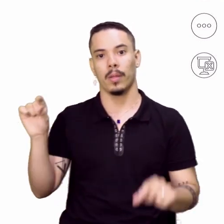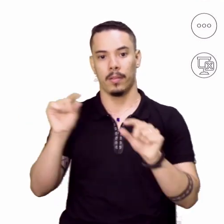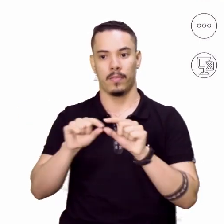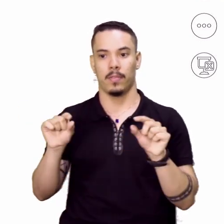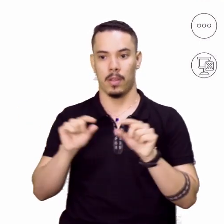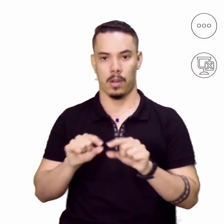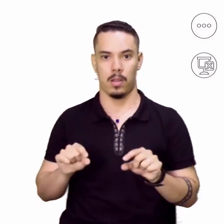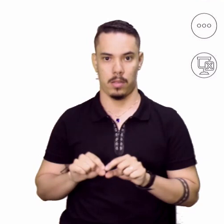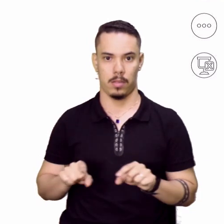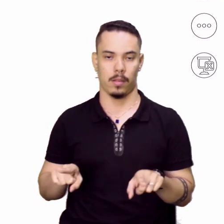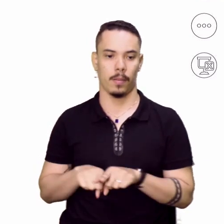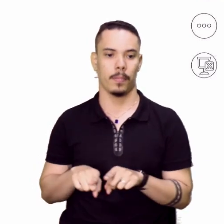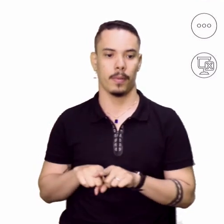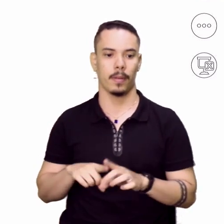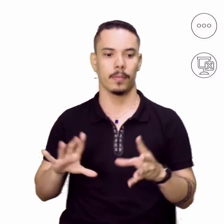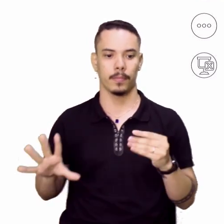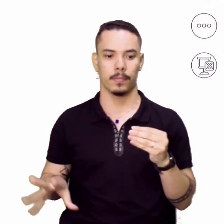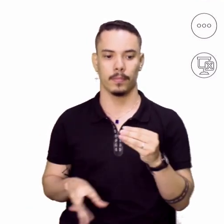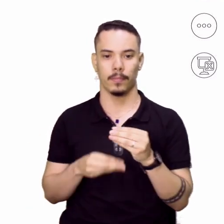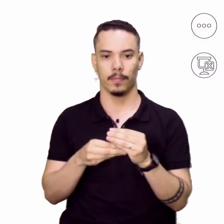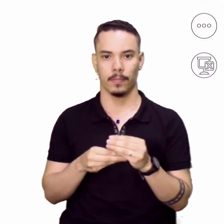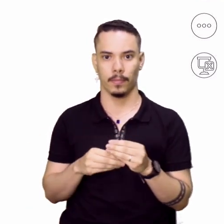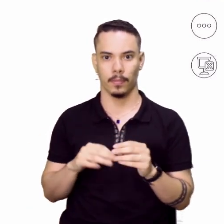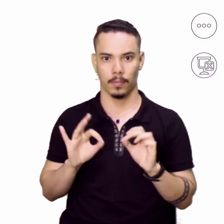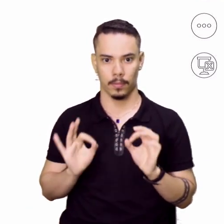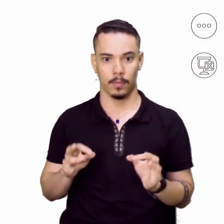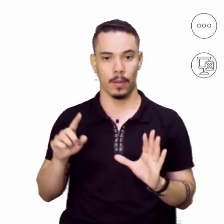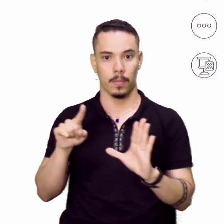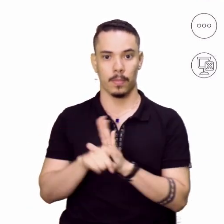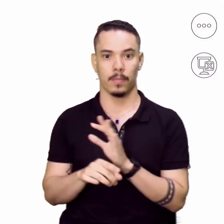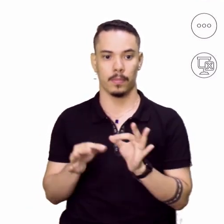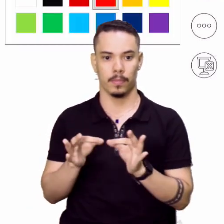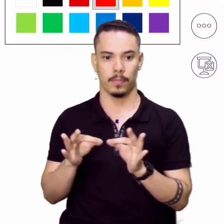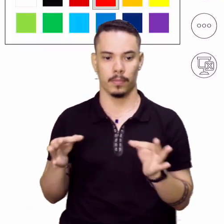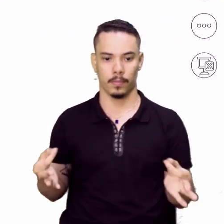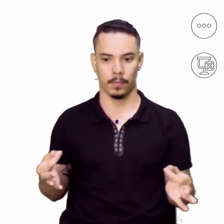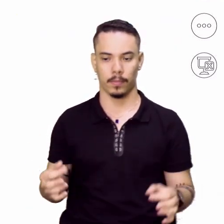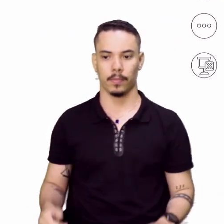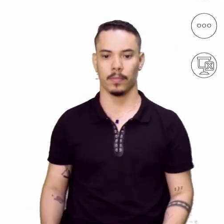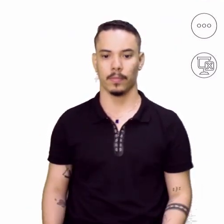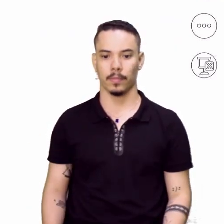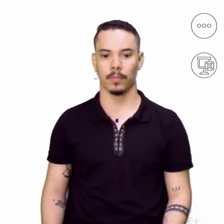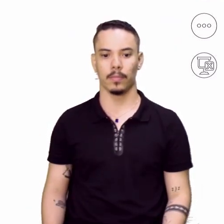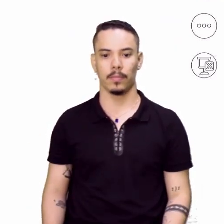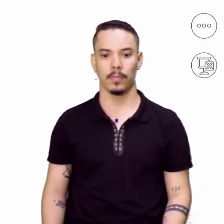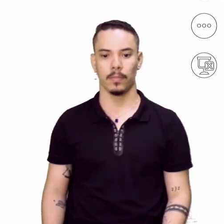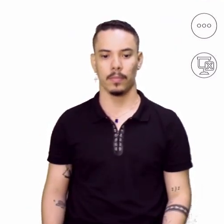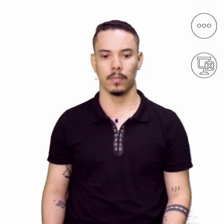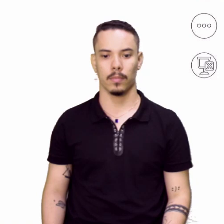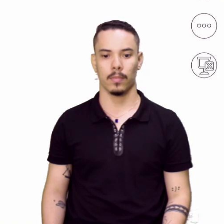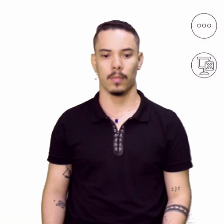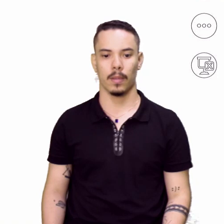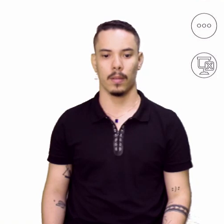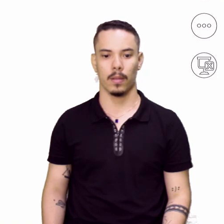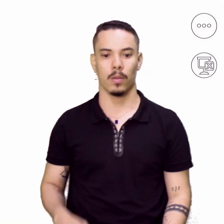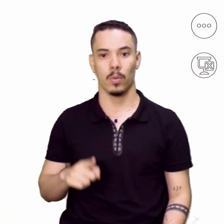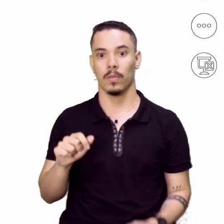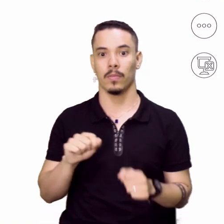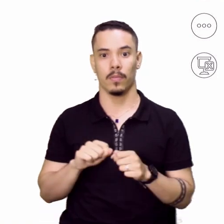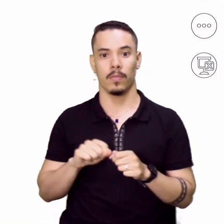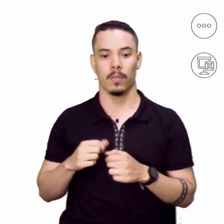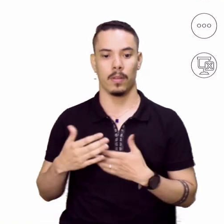complemento qualquer coisa mas aqui São perguntas simples então por exemplo What Will You do O que você